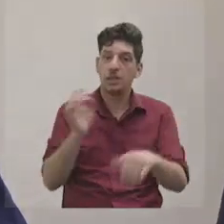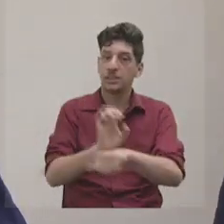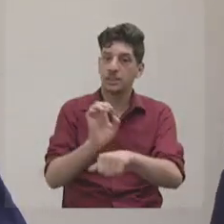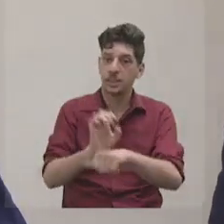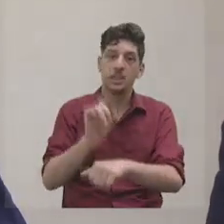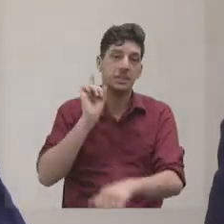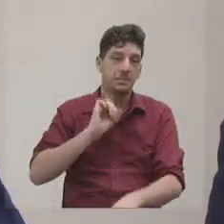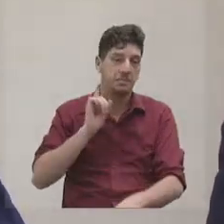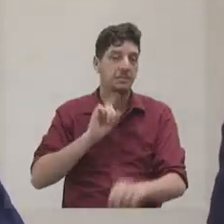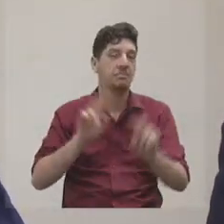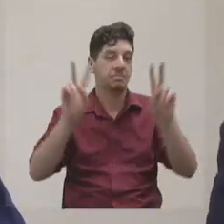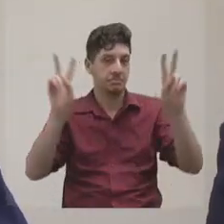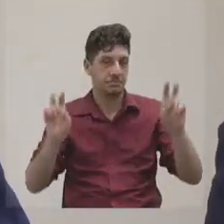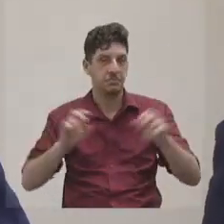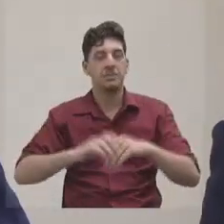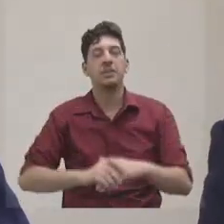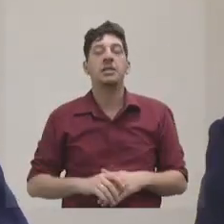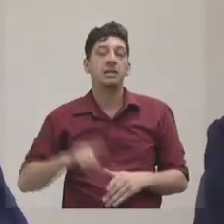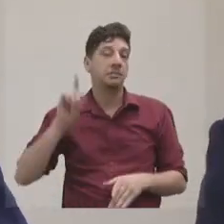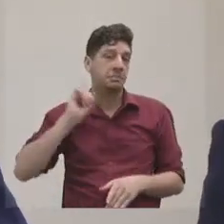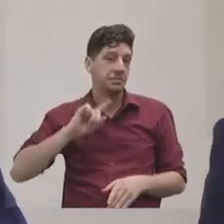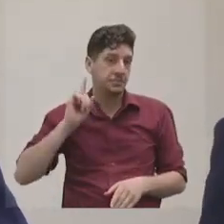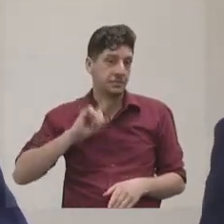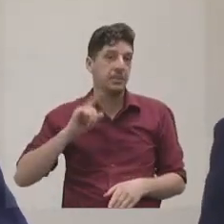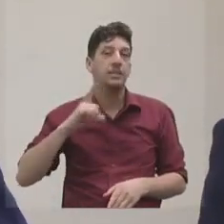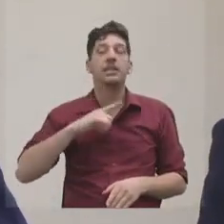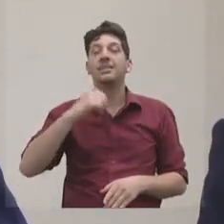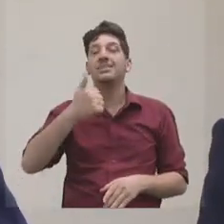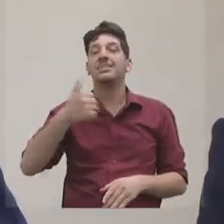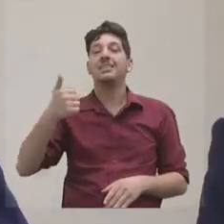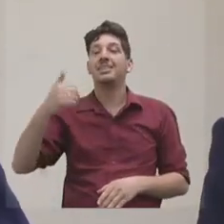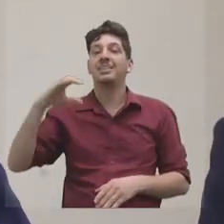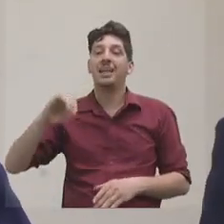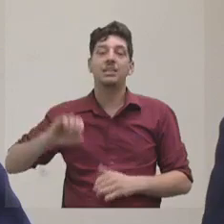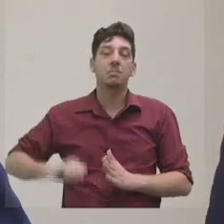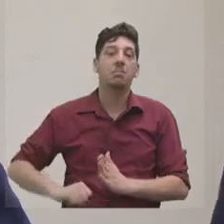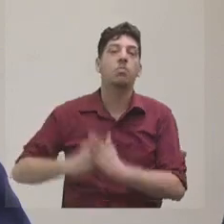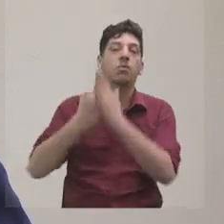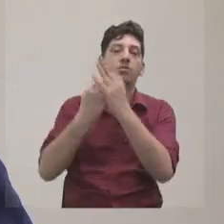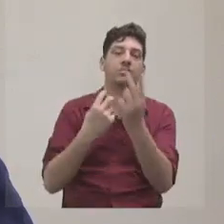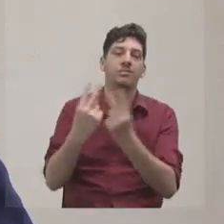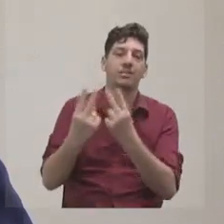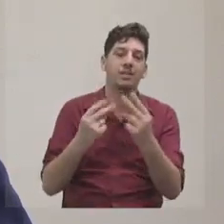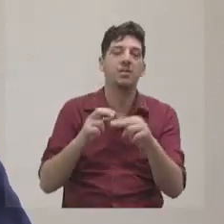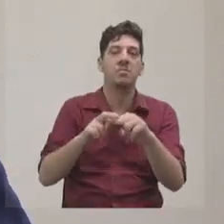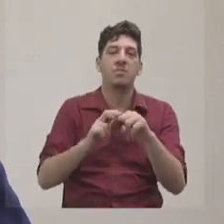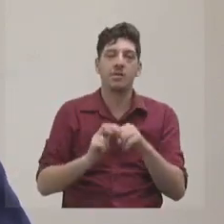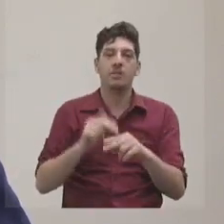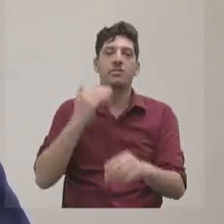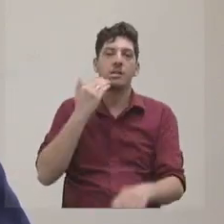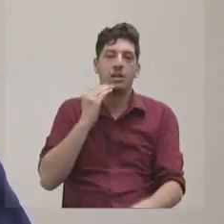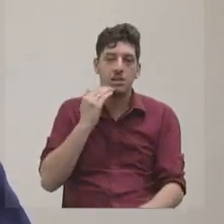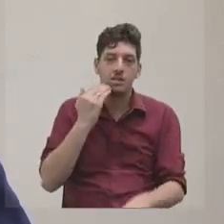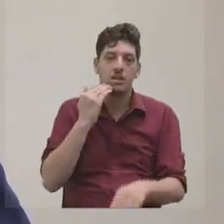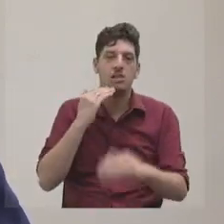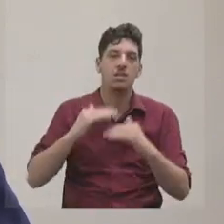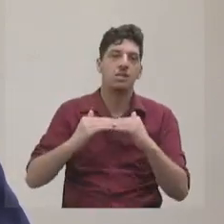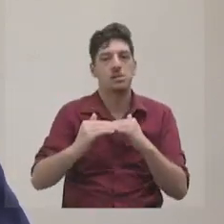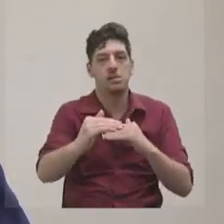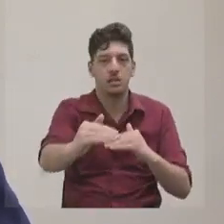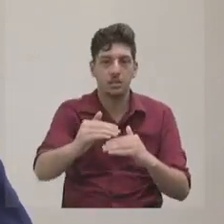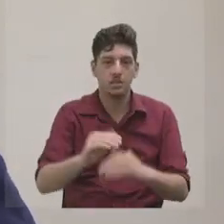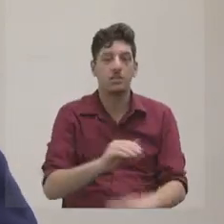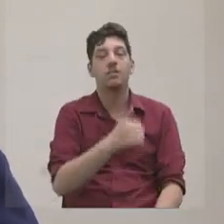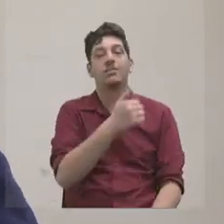seguindo de Manchete Minas Gerais ainda tem 110 bloquinhos em estradas Pomar Conservação da pista Estado de Minas 10/06/2023